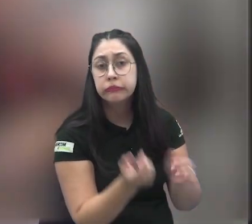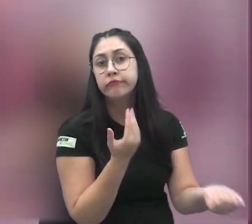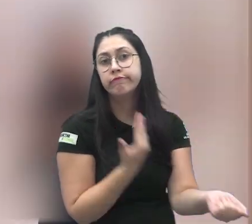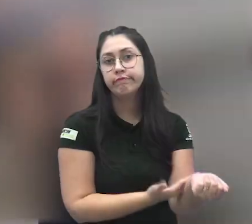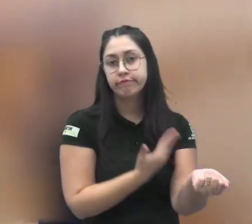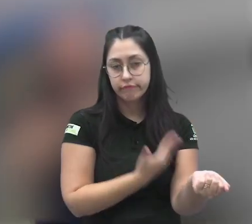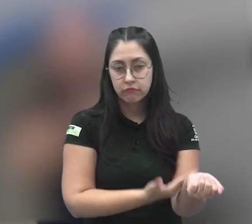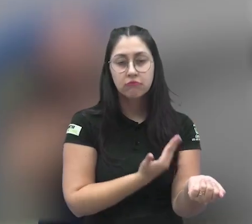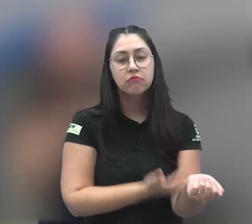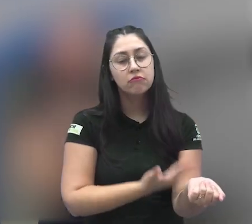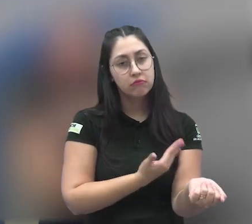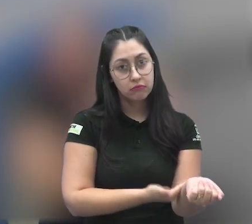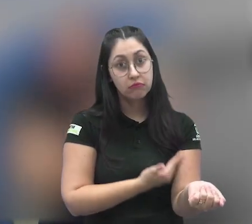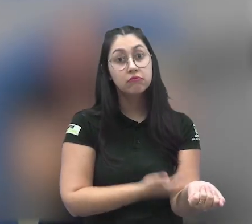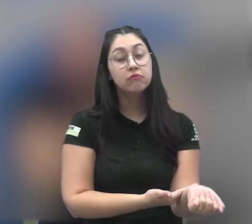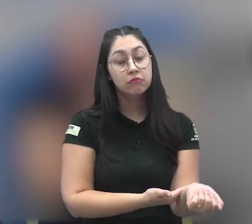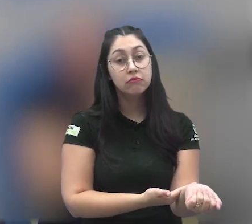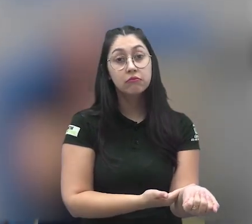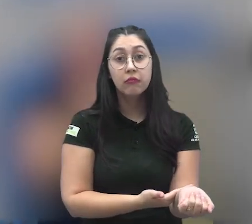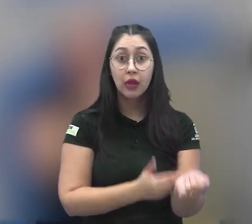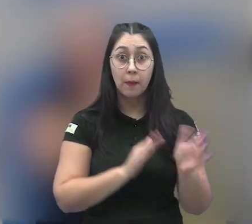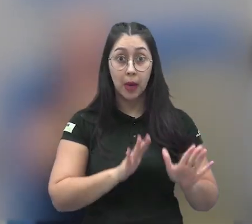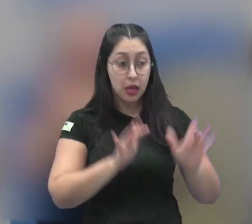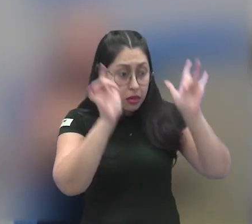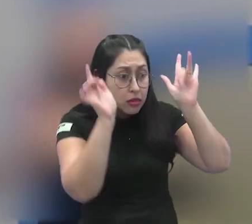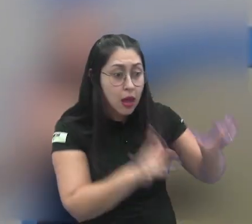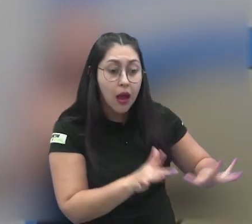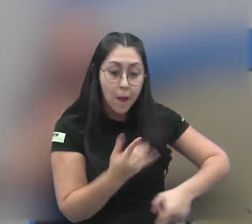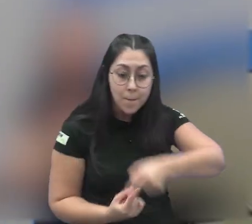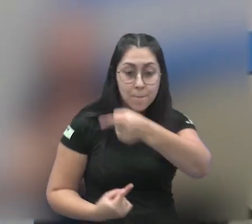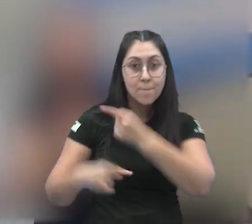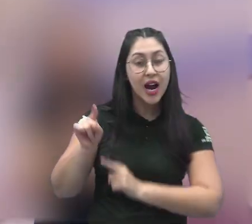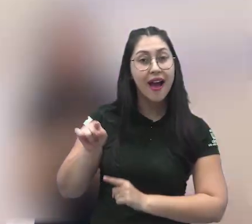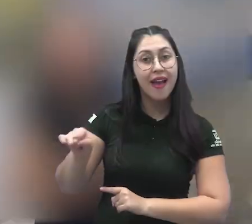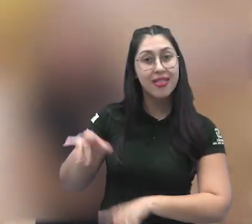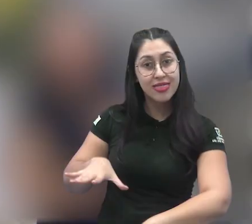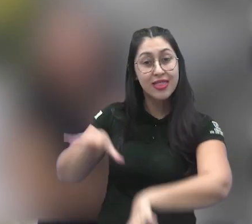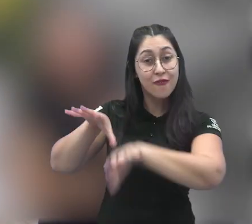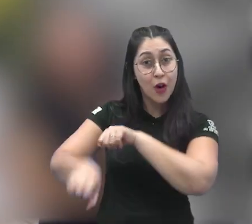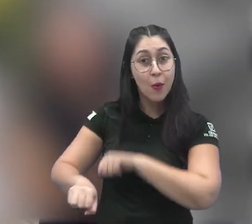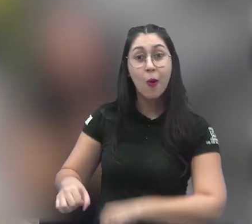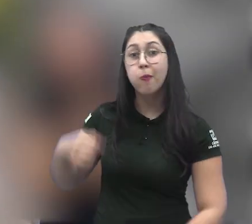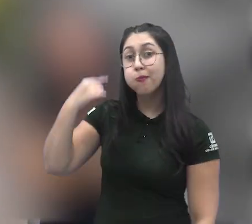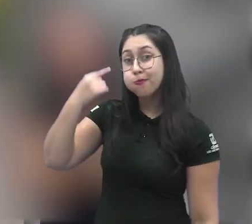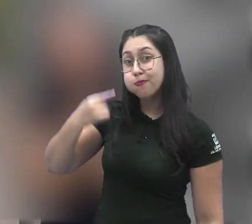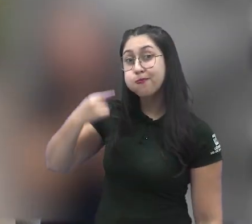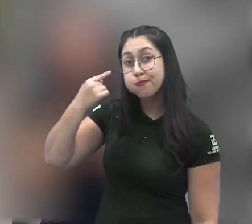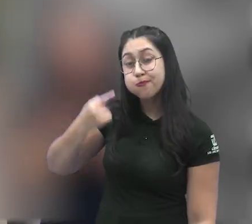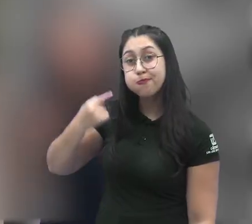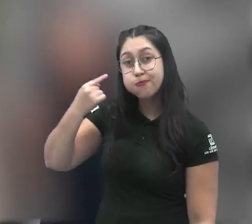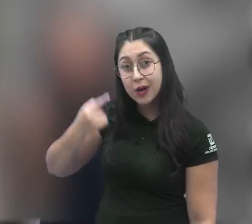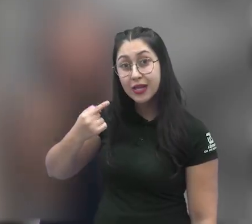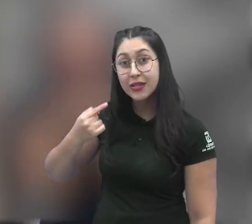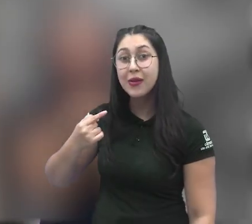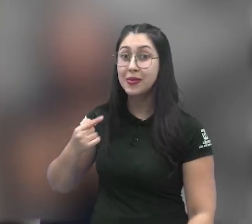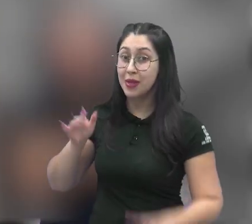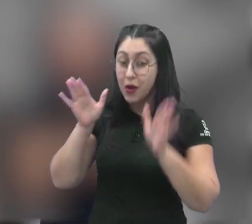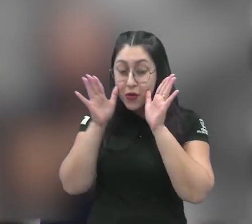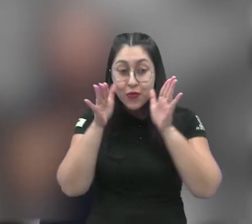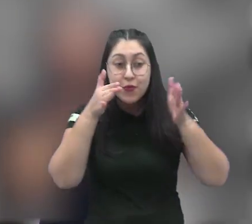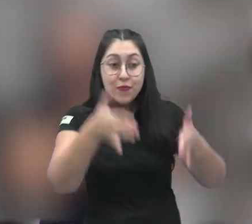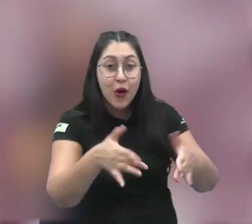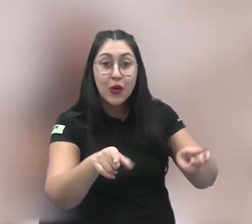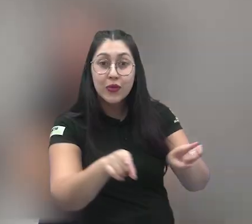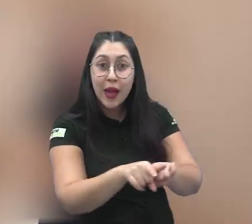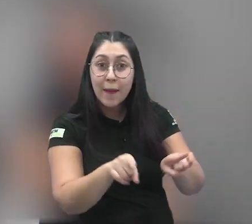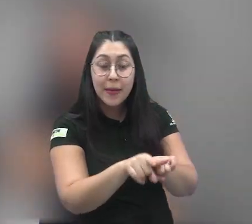e enfrentou a dependência química. Após superar o vício, Marcelo se formou em Direito, fez especialização